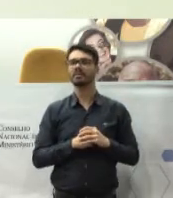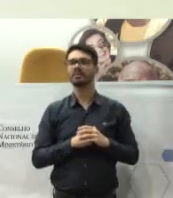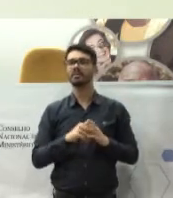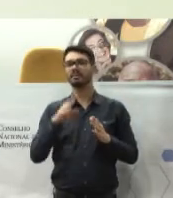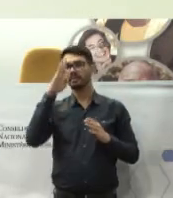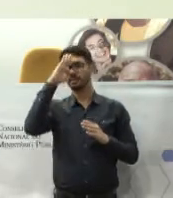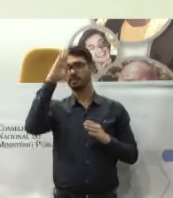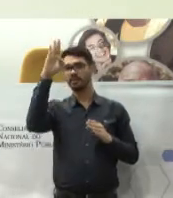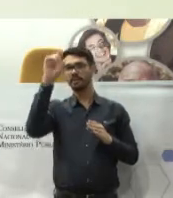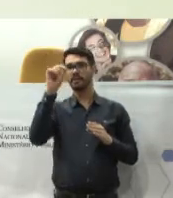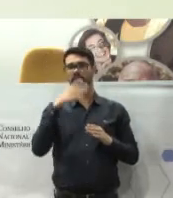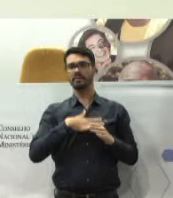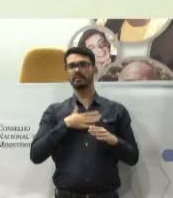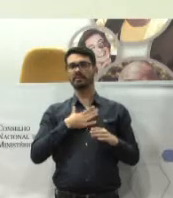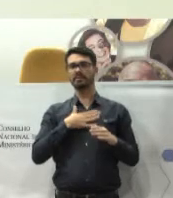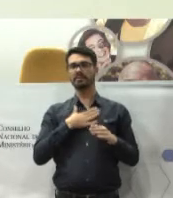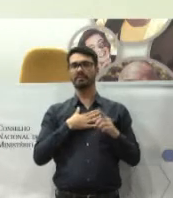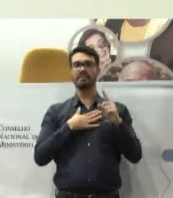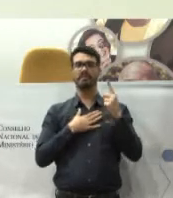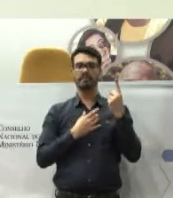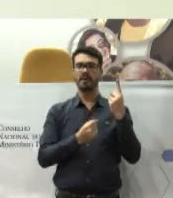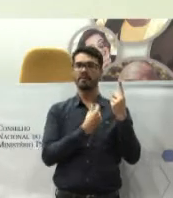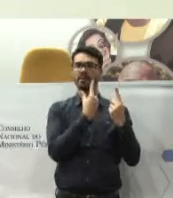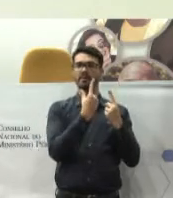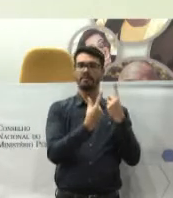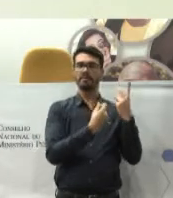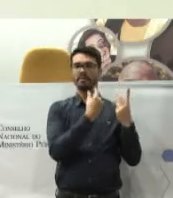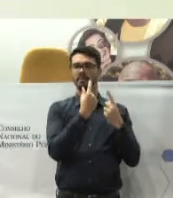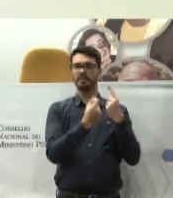Prevalece a busca por satisfação de demandas pontuais.